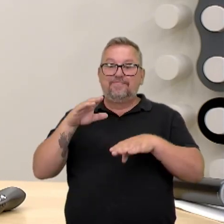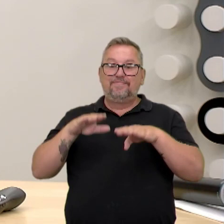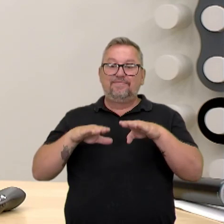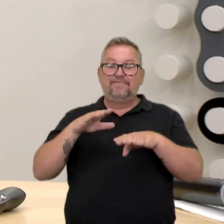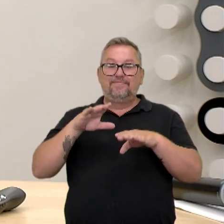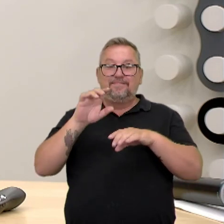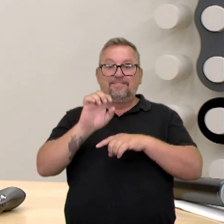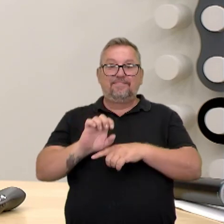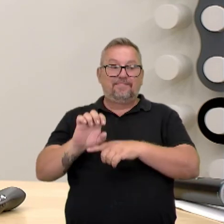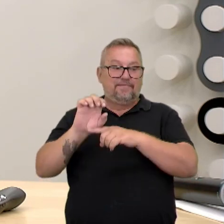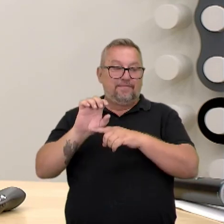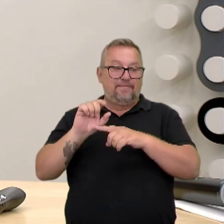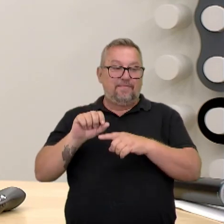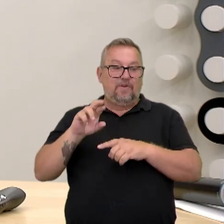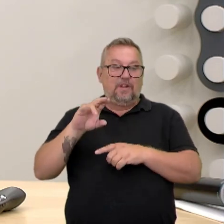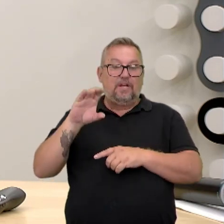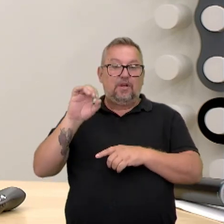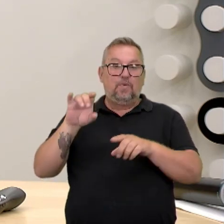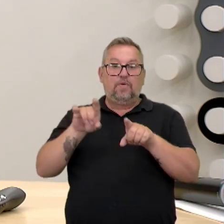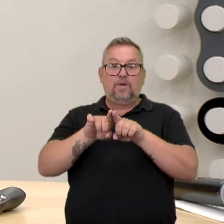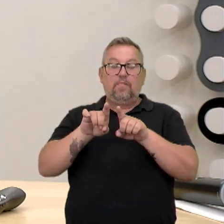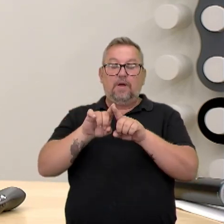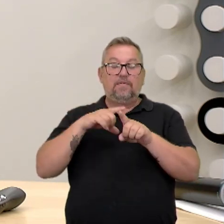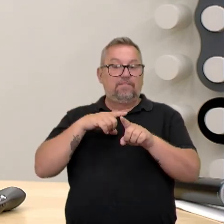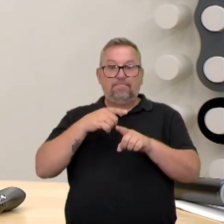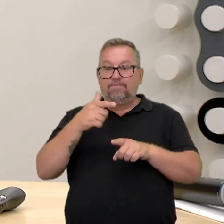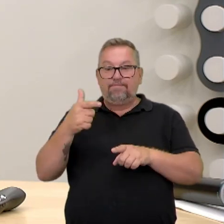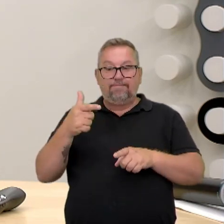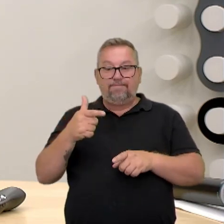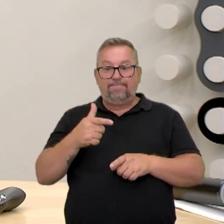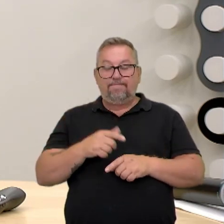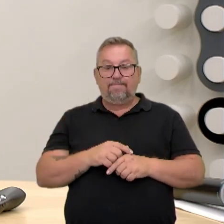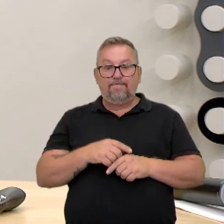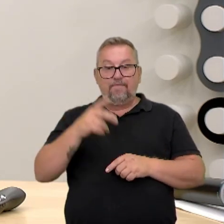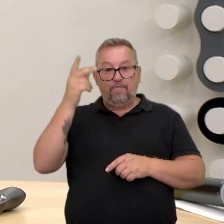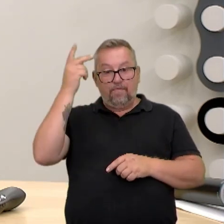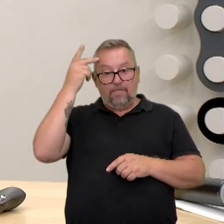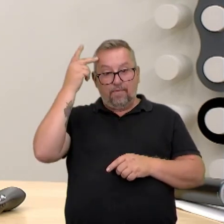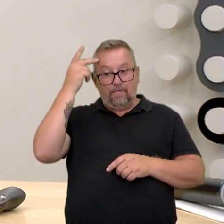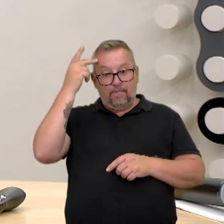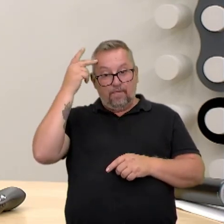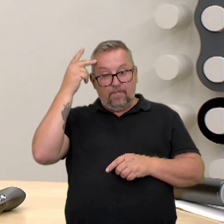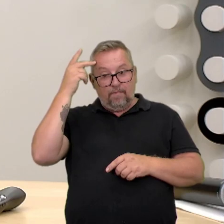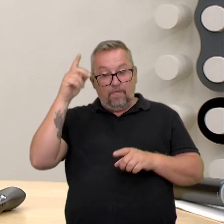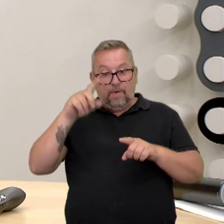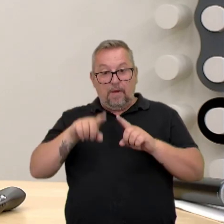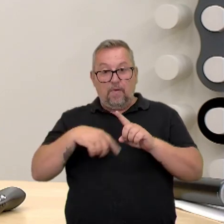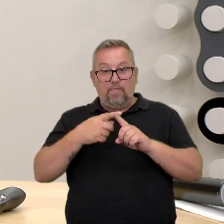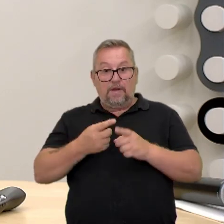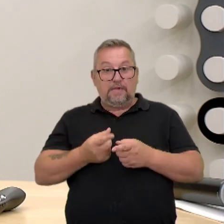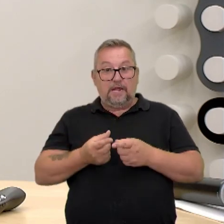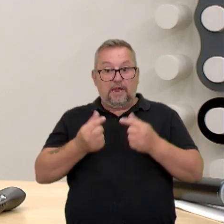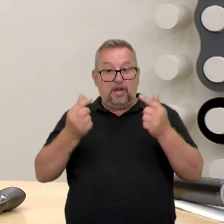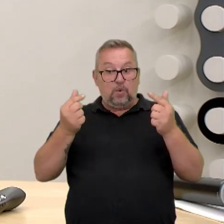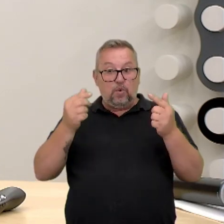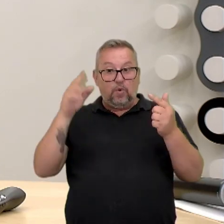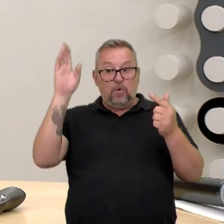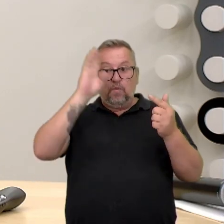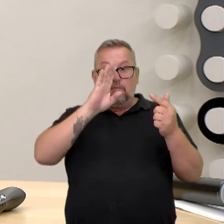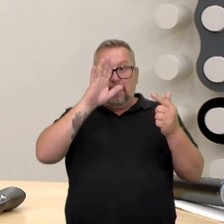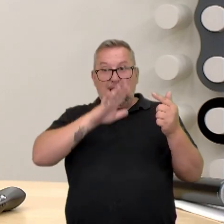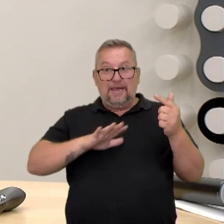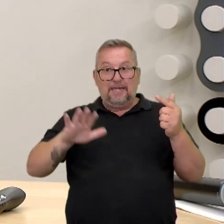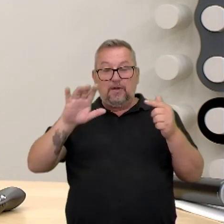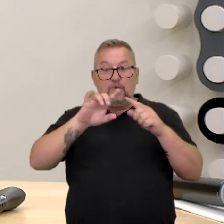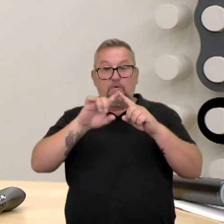estado pode ser rico e não está na frente do IDH. Então o estado de São Paulo, por exemplo, é o estado mais rico do Brasil, mas está em segundo